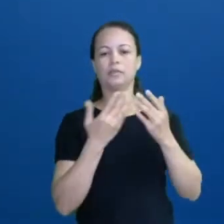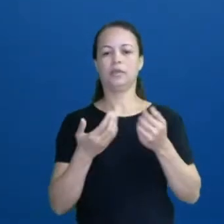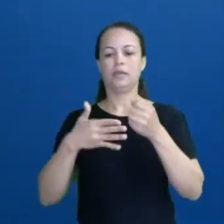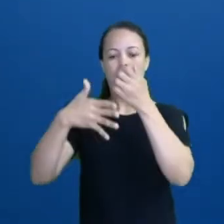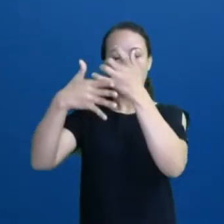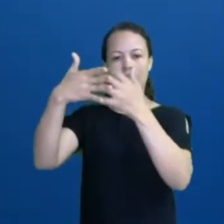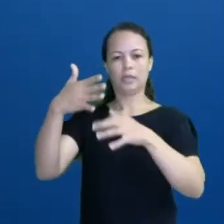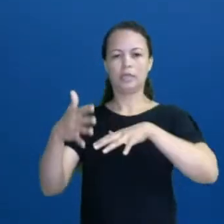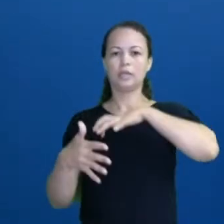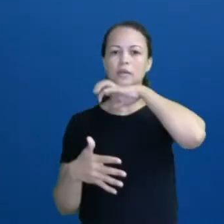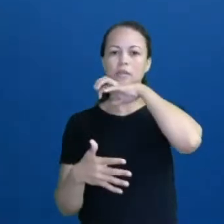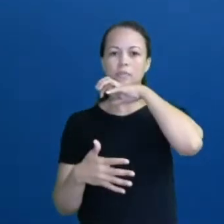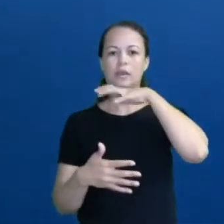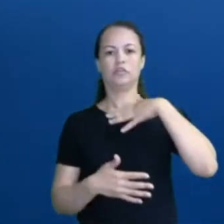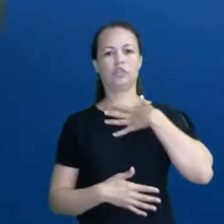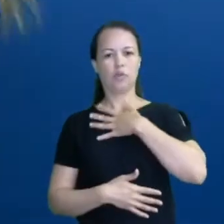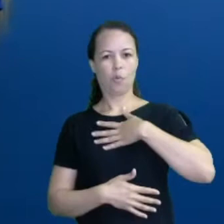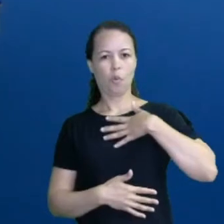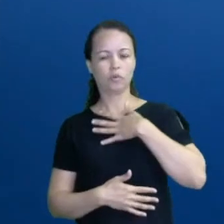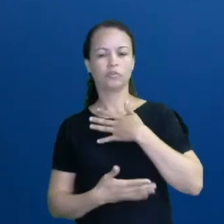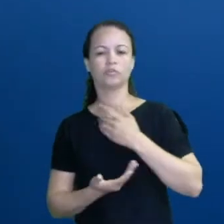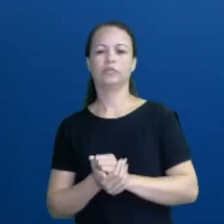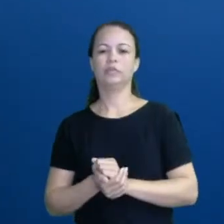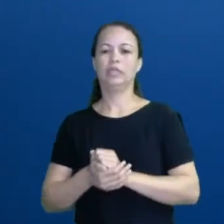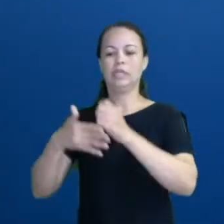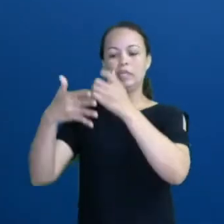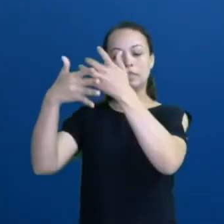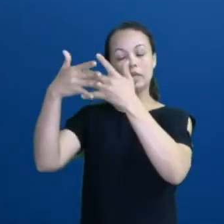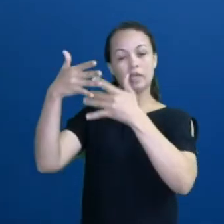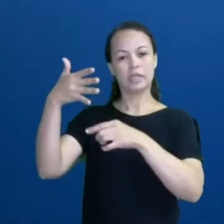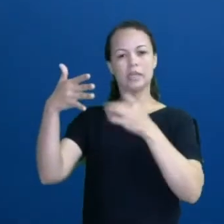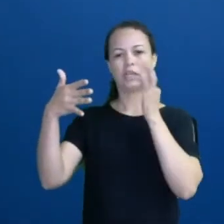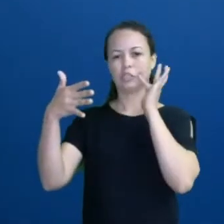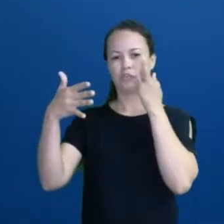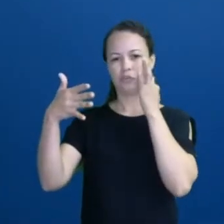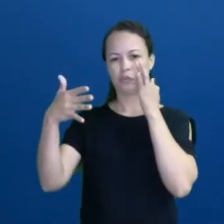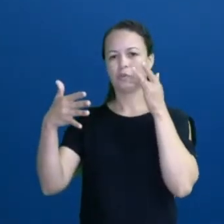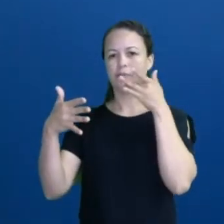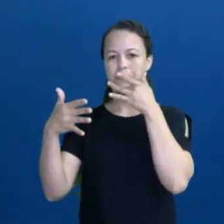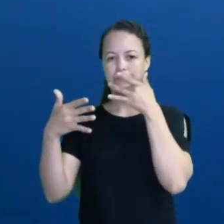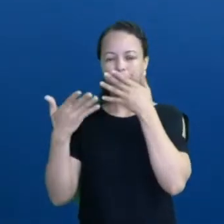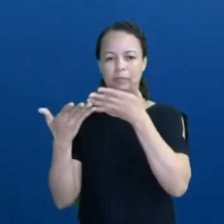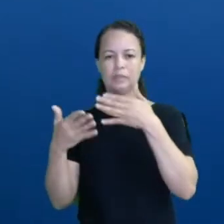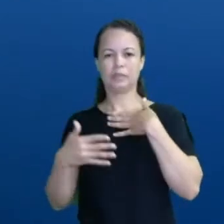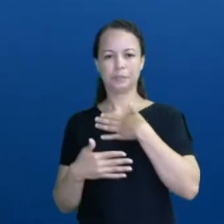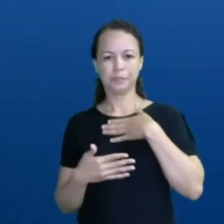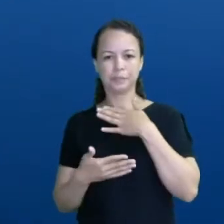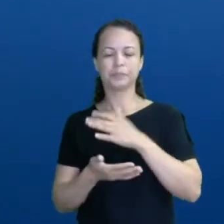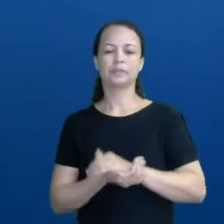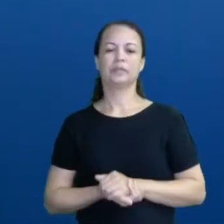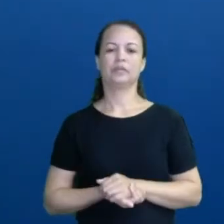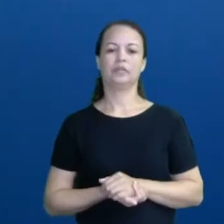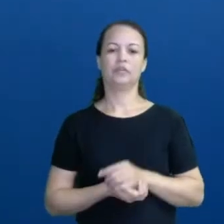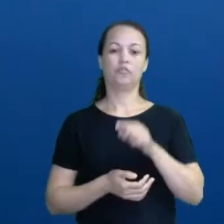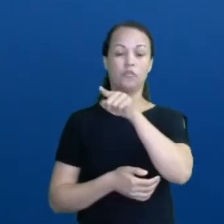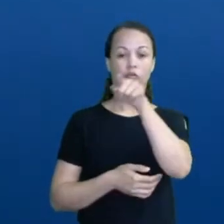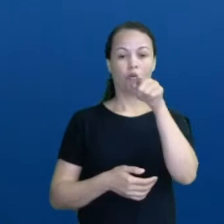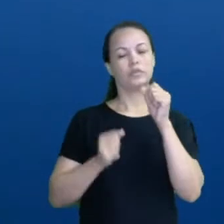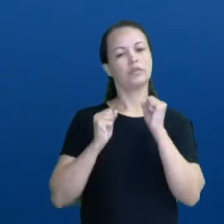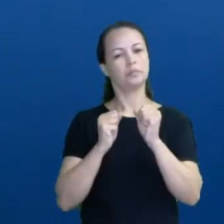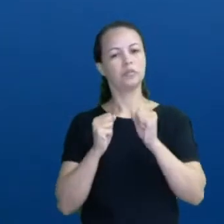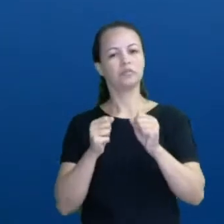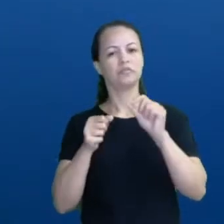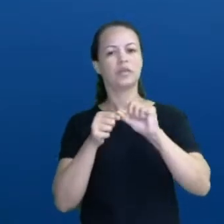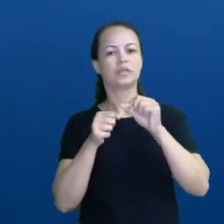animais silvestres que eu mais gosto. E aqui, as minhas frutas preferidas. Você em casa pode fazer uma lista, por exemplo, das suas